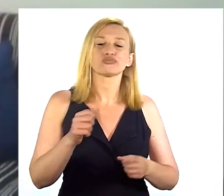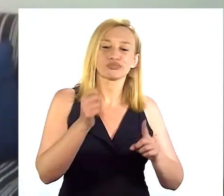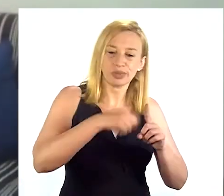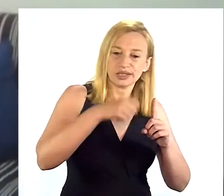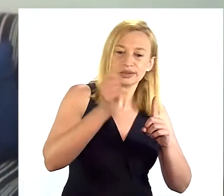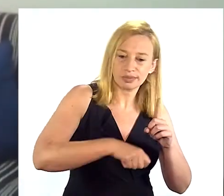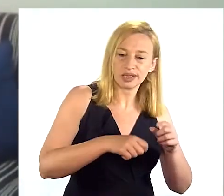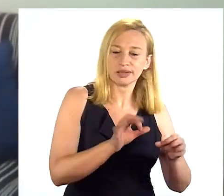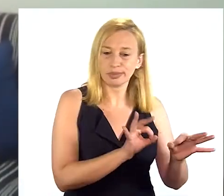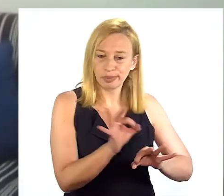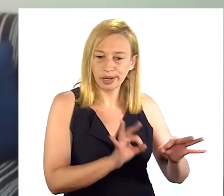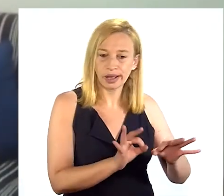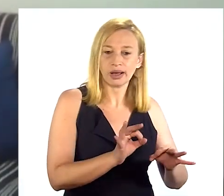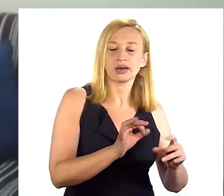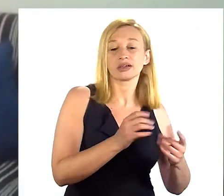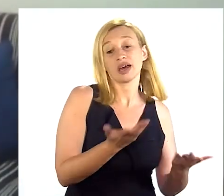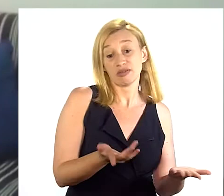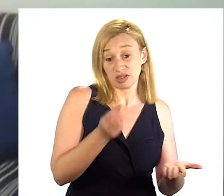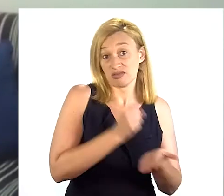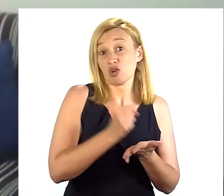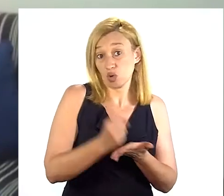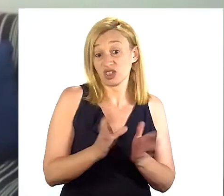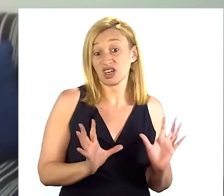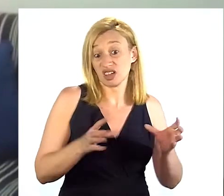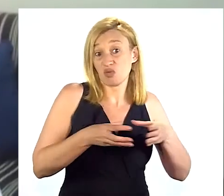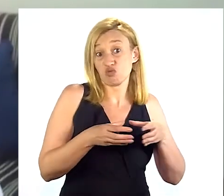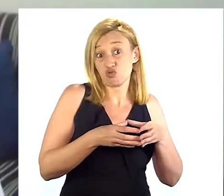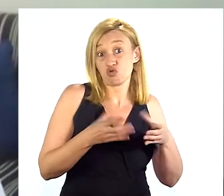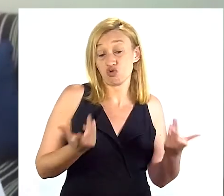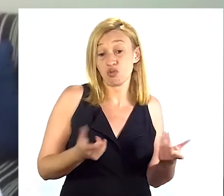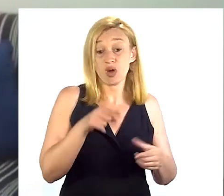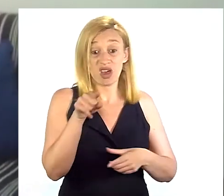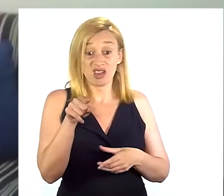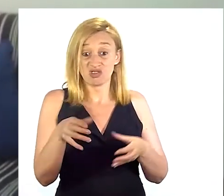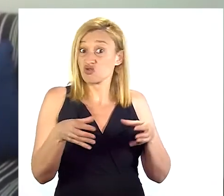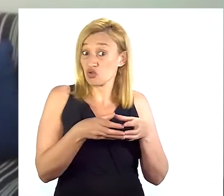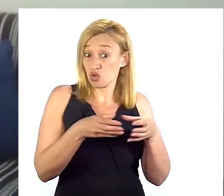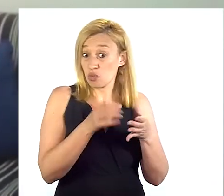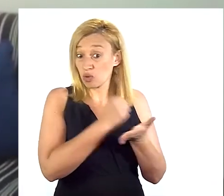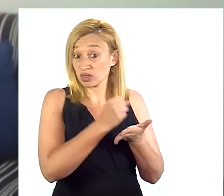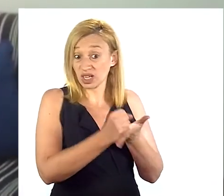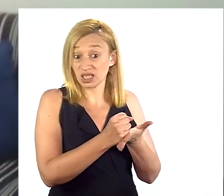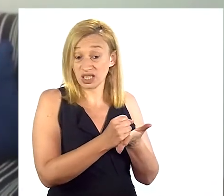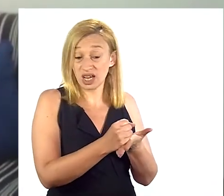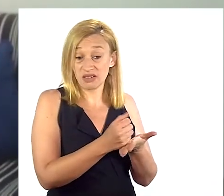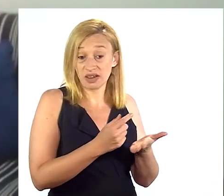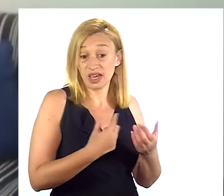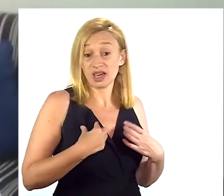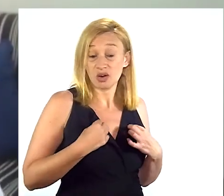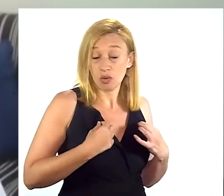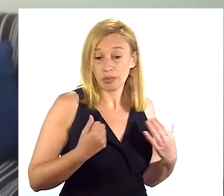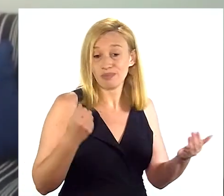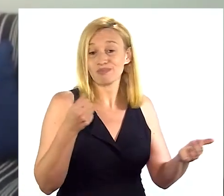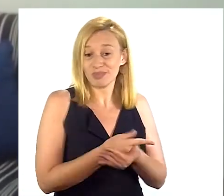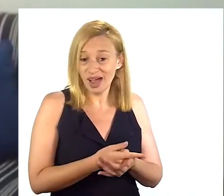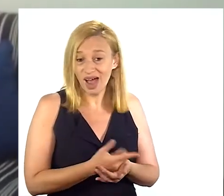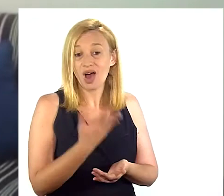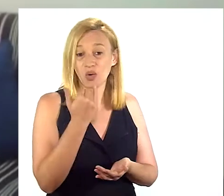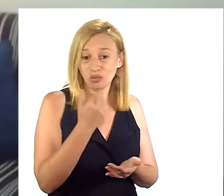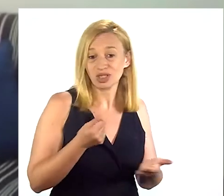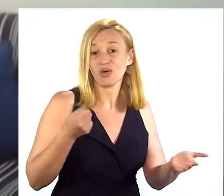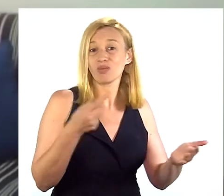Começam a todo mês ter que ter uma roçada. Aí você já vai ter a contratação de uma equipe. E essa equipe, ela vai